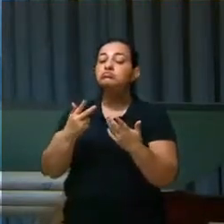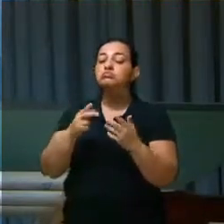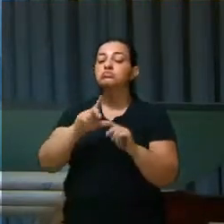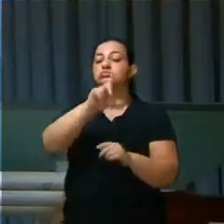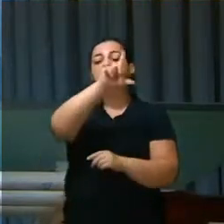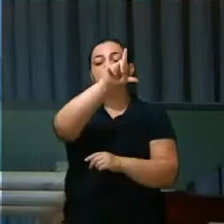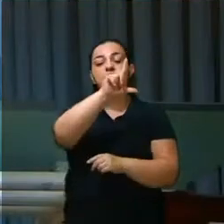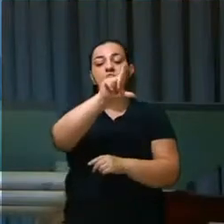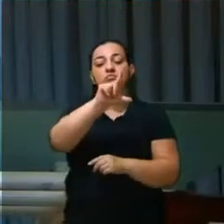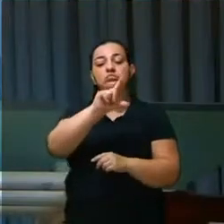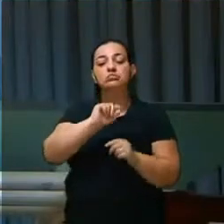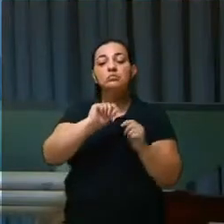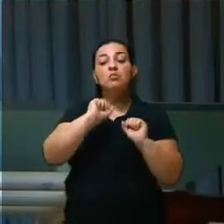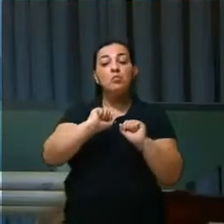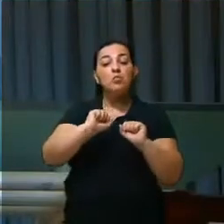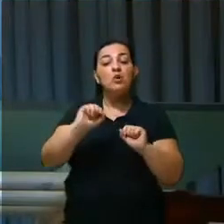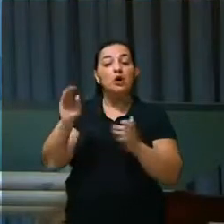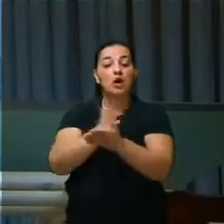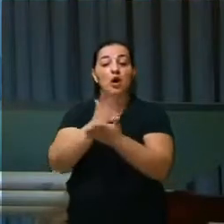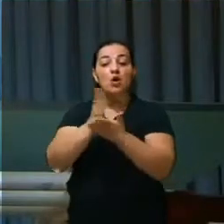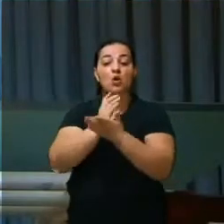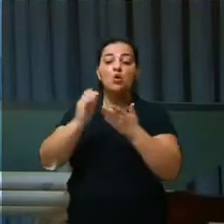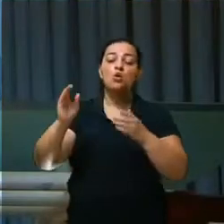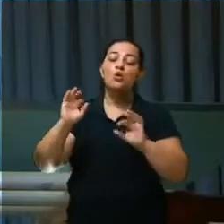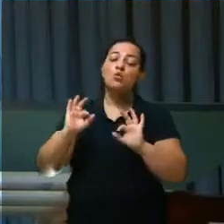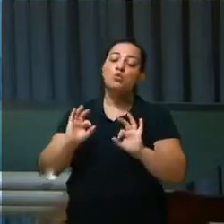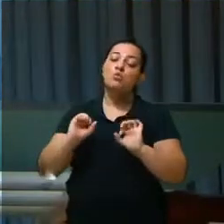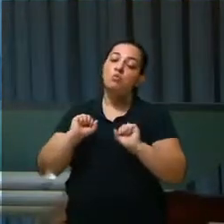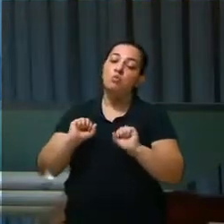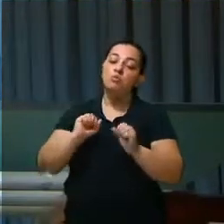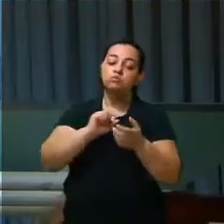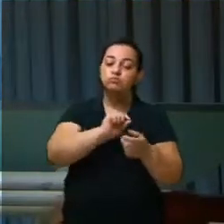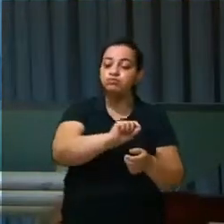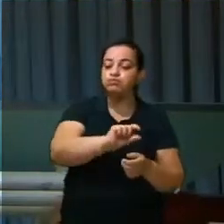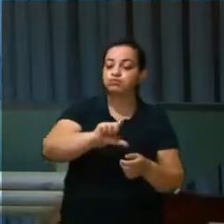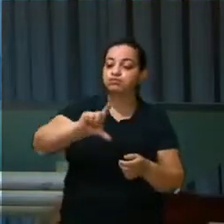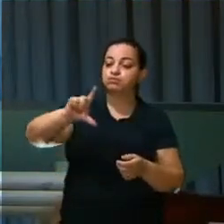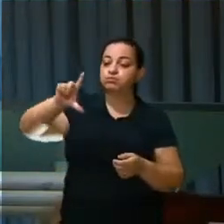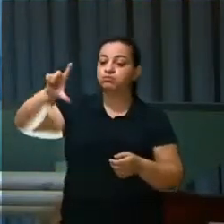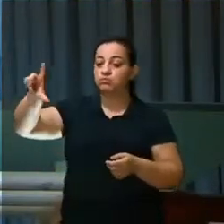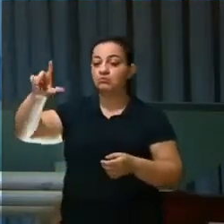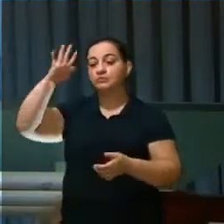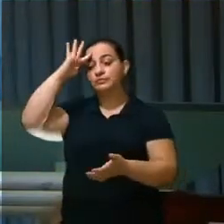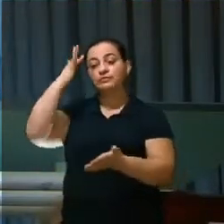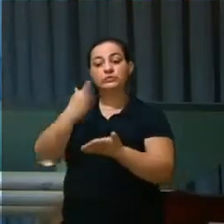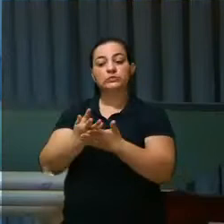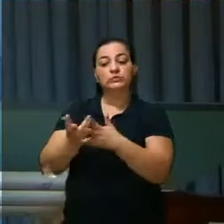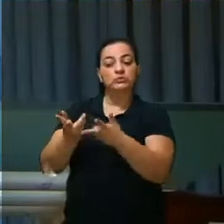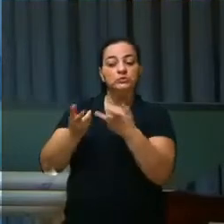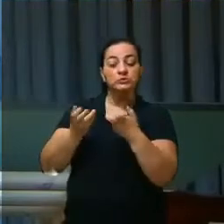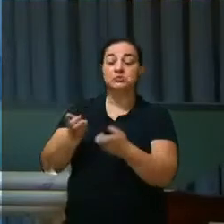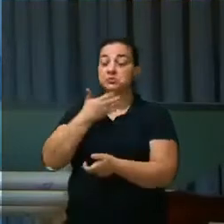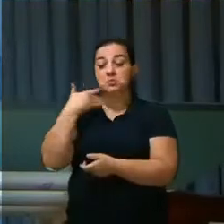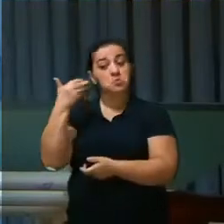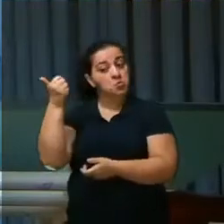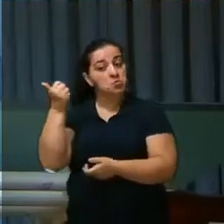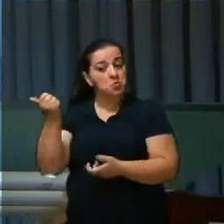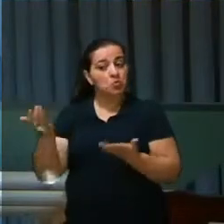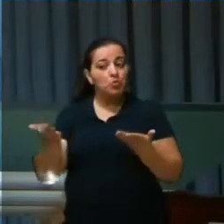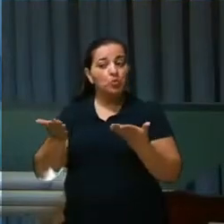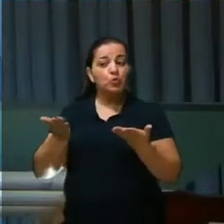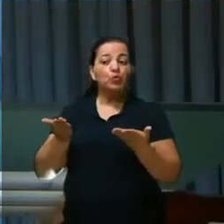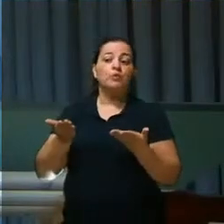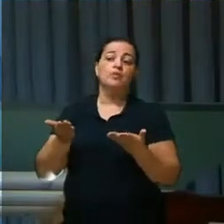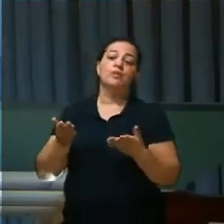gradativamente crescendo na fé aí ele com para lá e ver a diferença também como eu tô melhorando